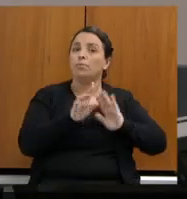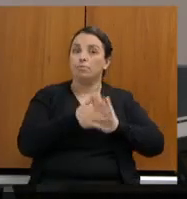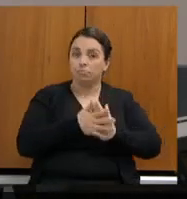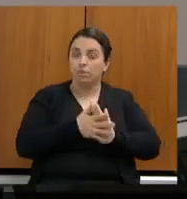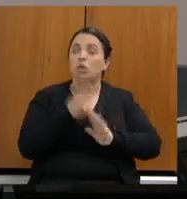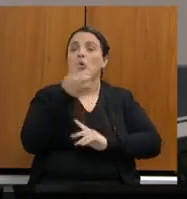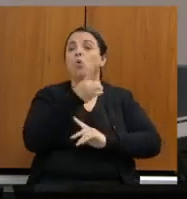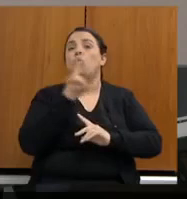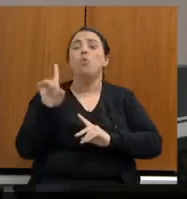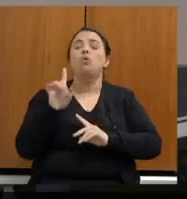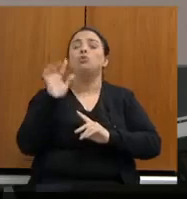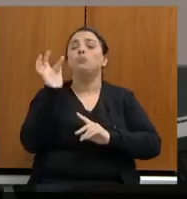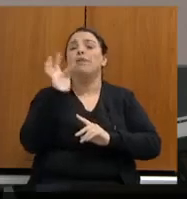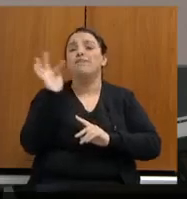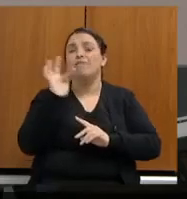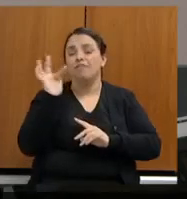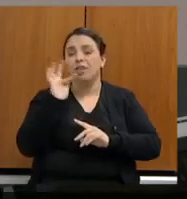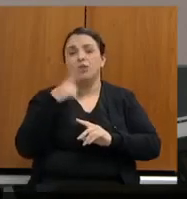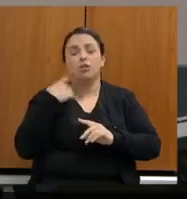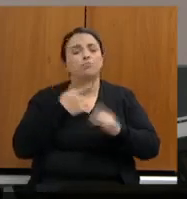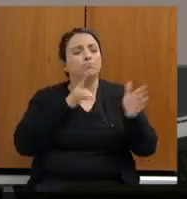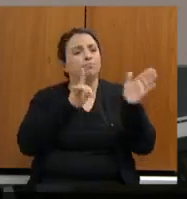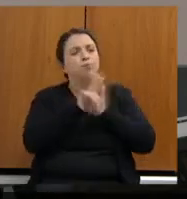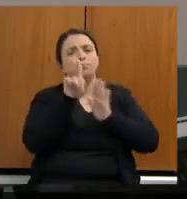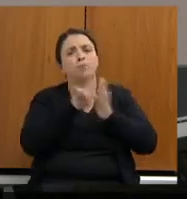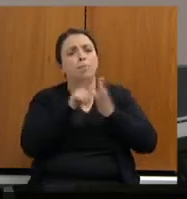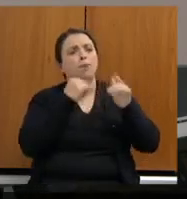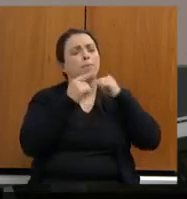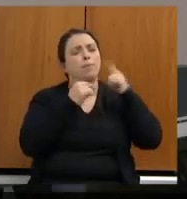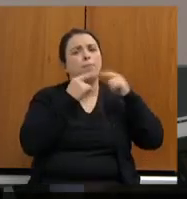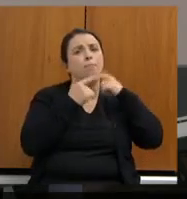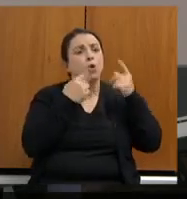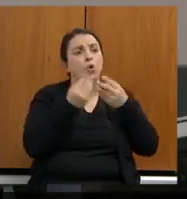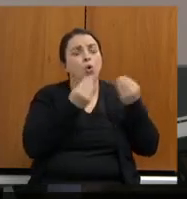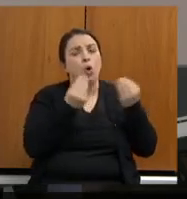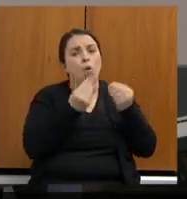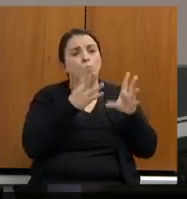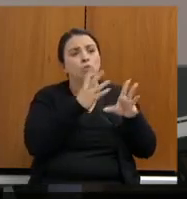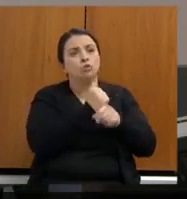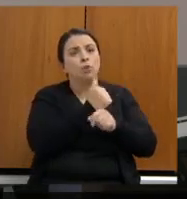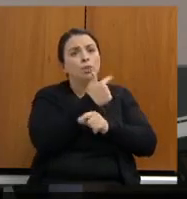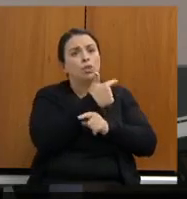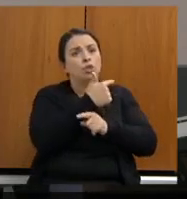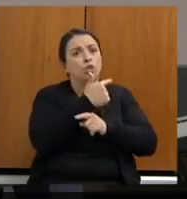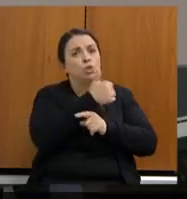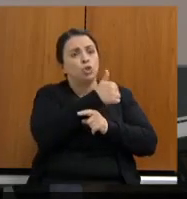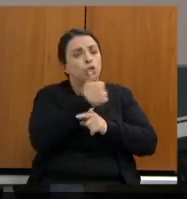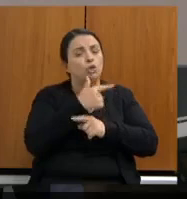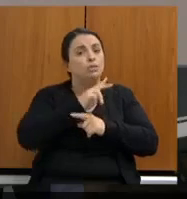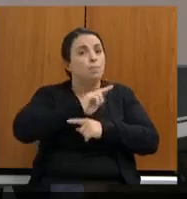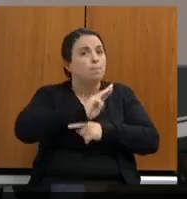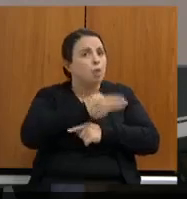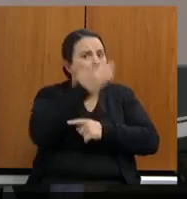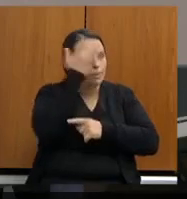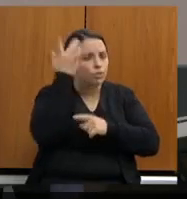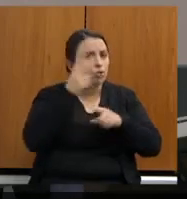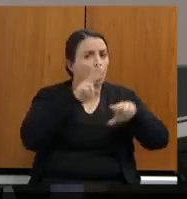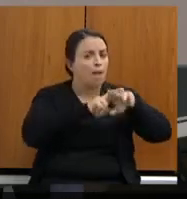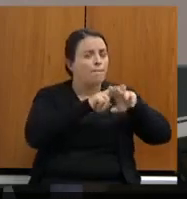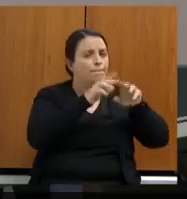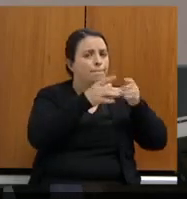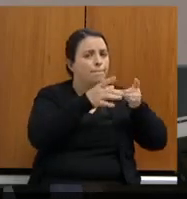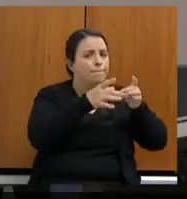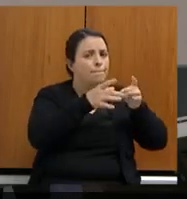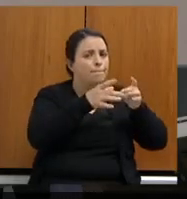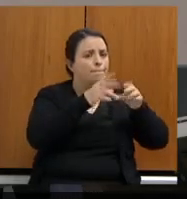onde a gente questionável mostrando em números como que aqueles 12 mil presos soltos por esta